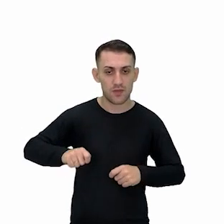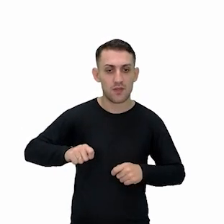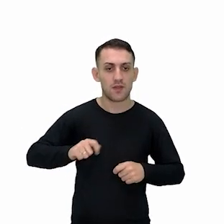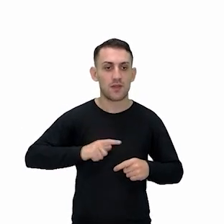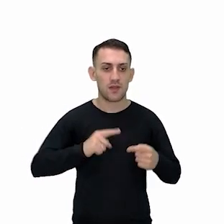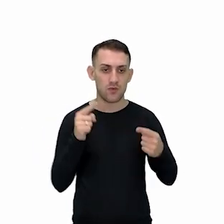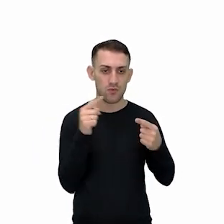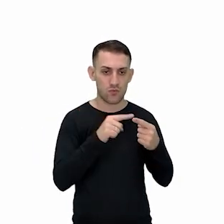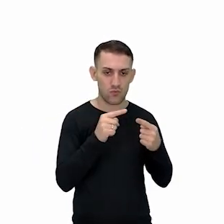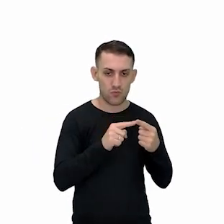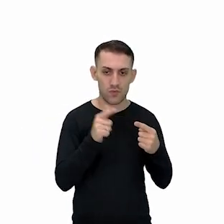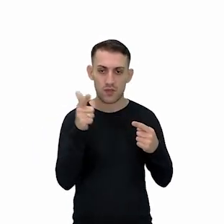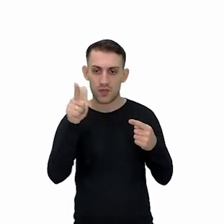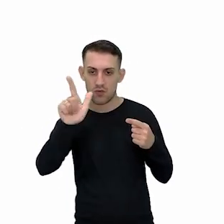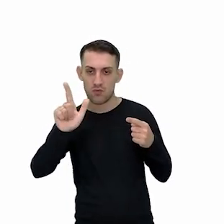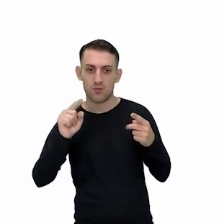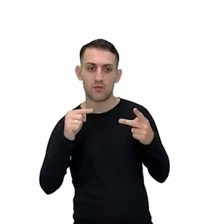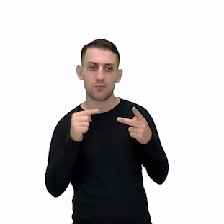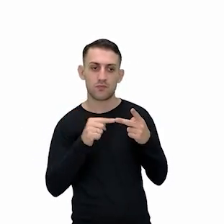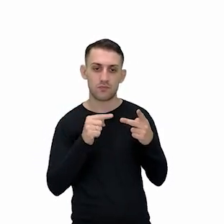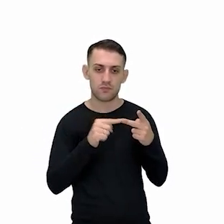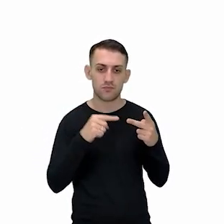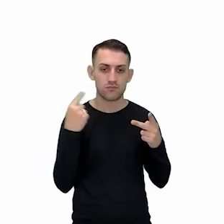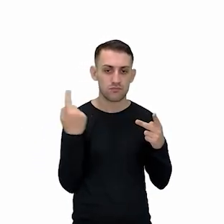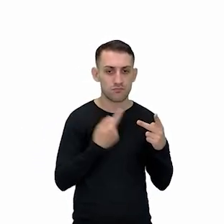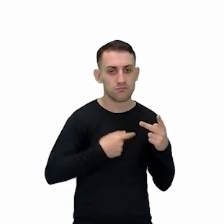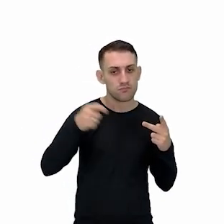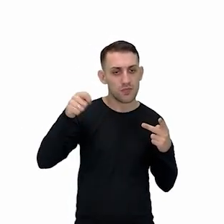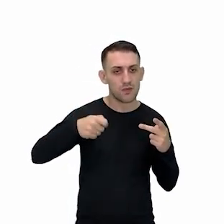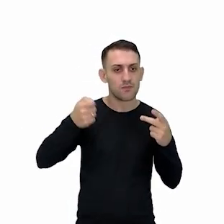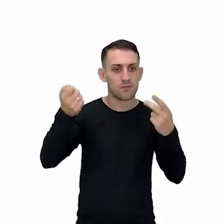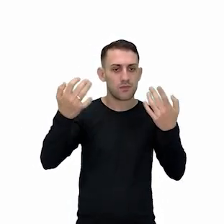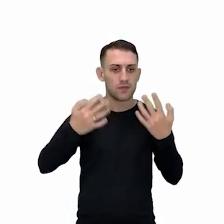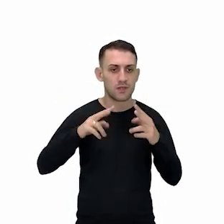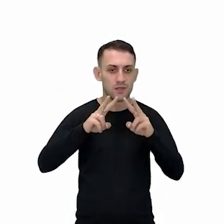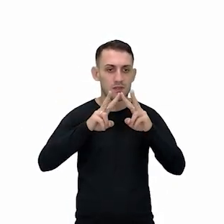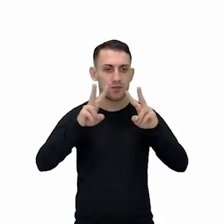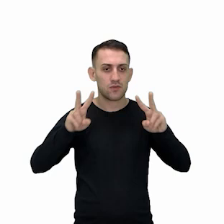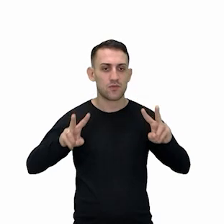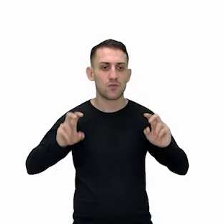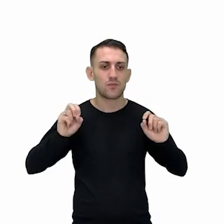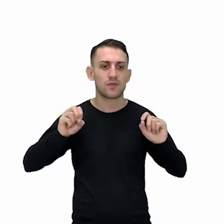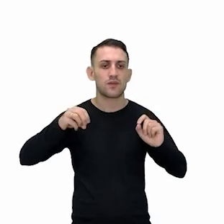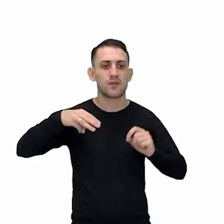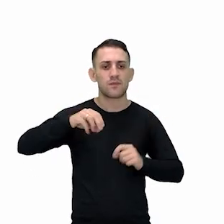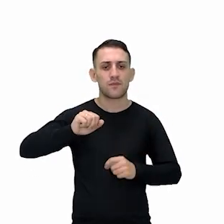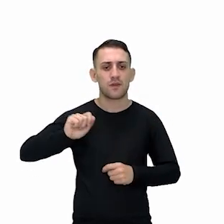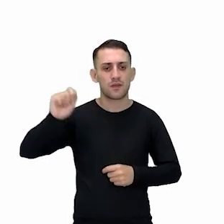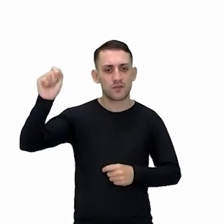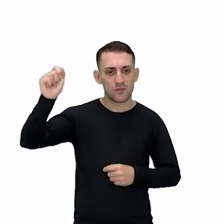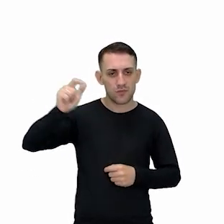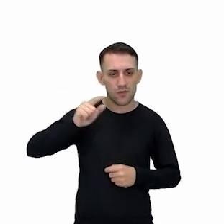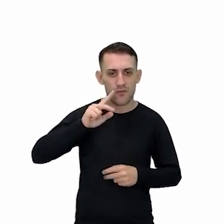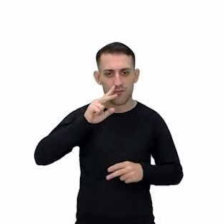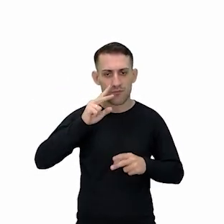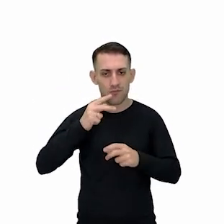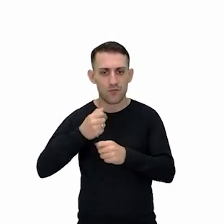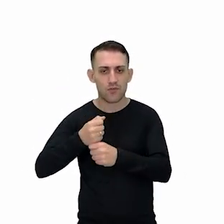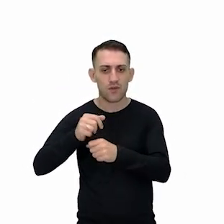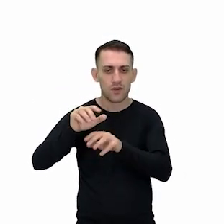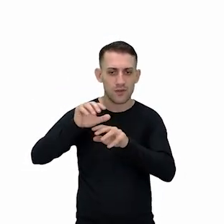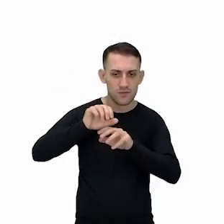fusão nuclear, outra, né, para a gente falar um pouquinho sobre massa, força de atração e